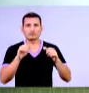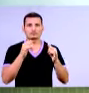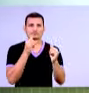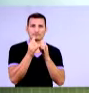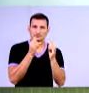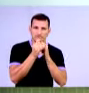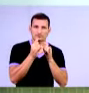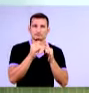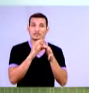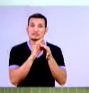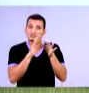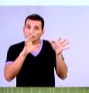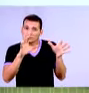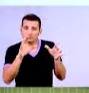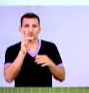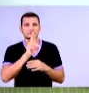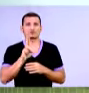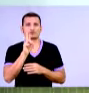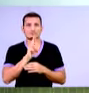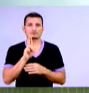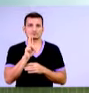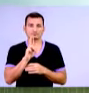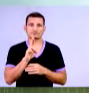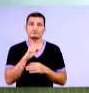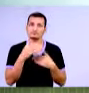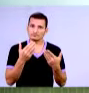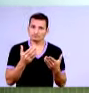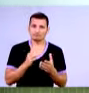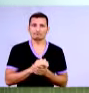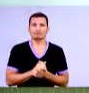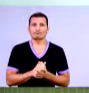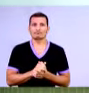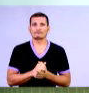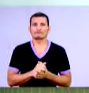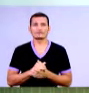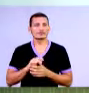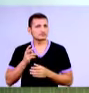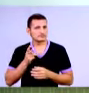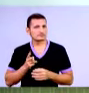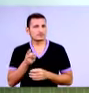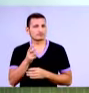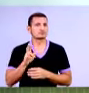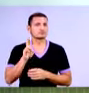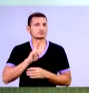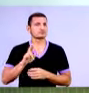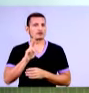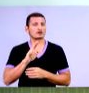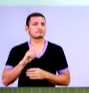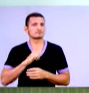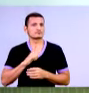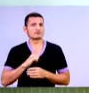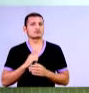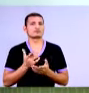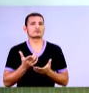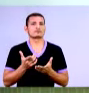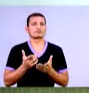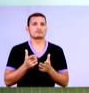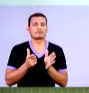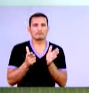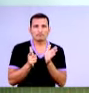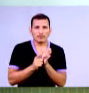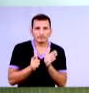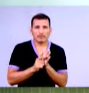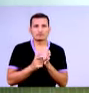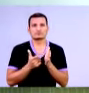informações que estão à disposição do usuário. Então, cada vez mais, o usuário vai ter um papel de protagonista, ele vai ter um papel